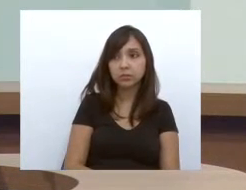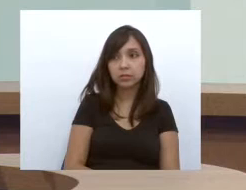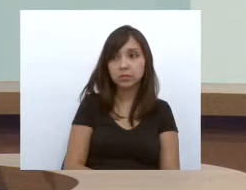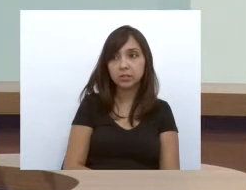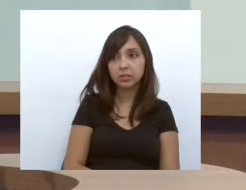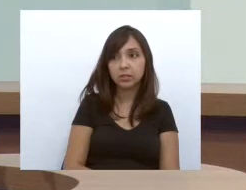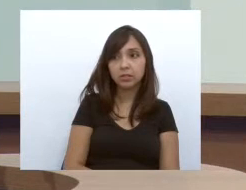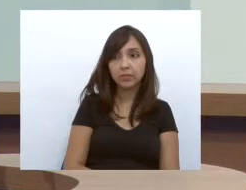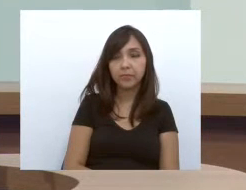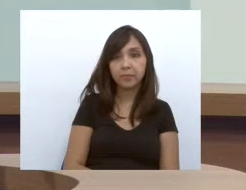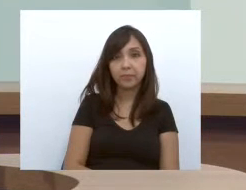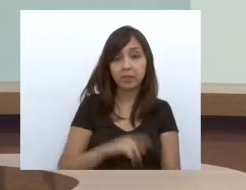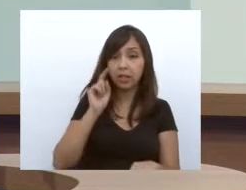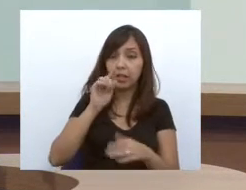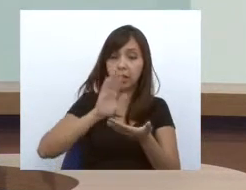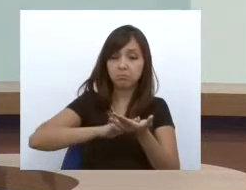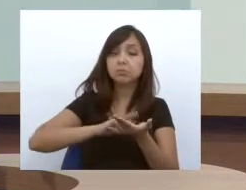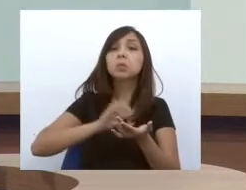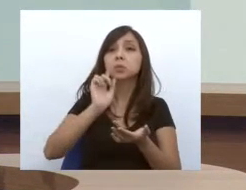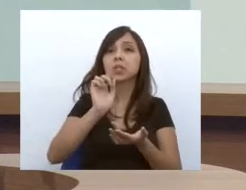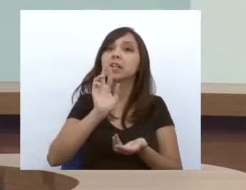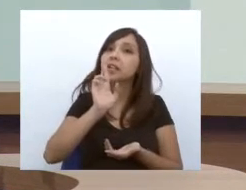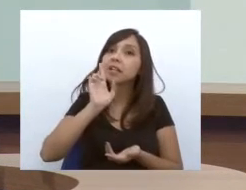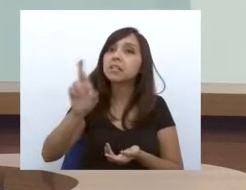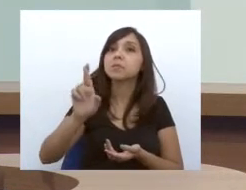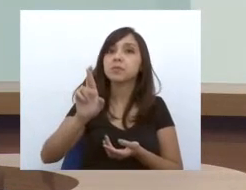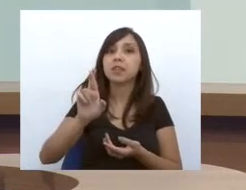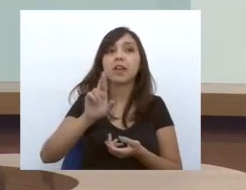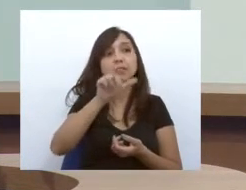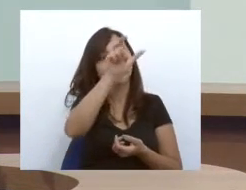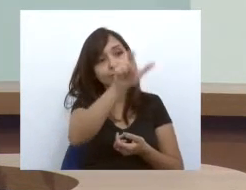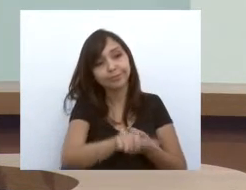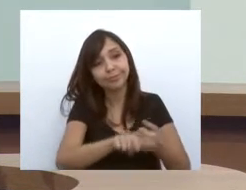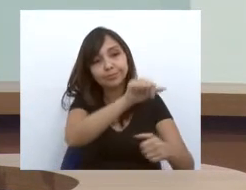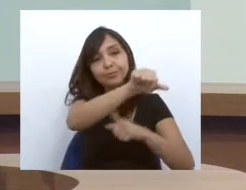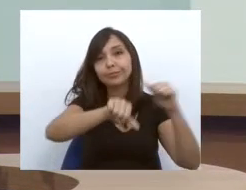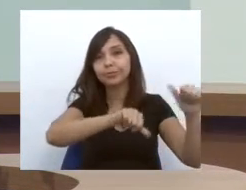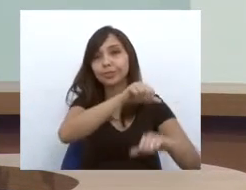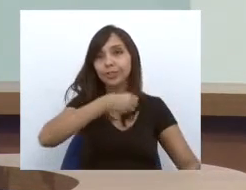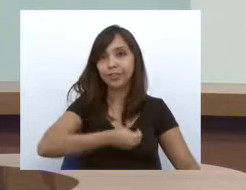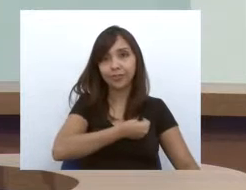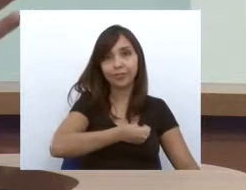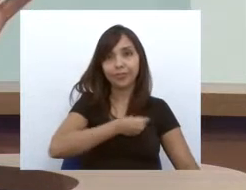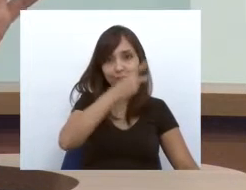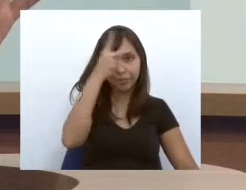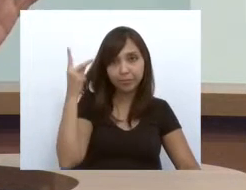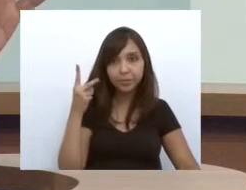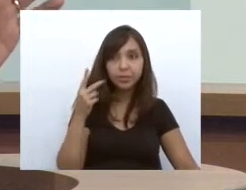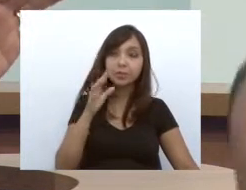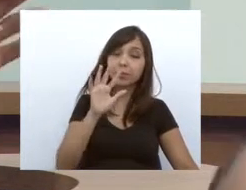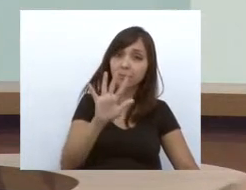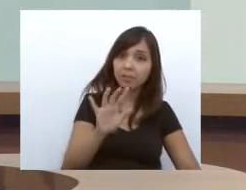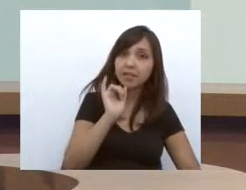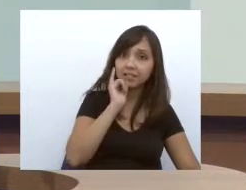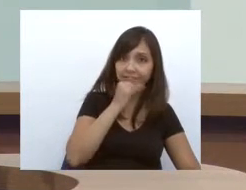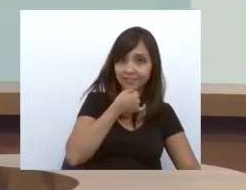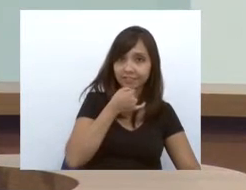que tem nas mãos a responsabilidade de transformar vidas. Mas,